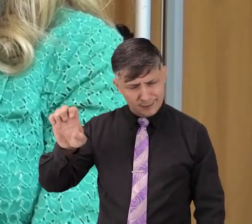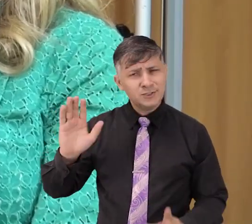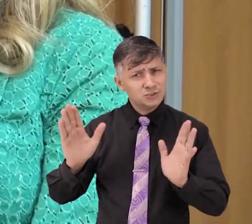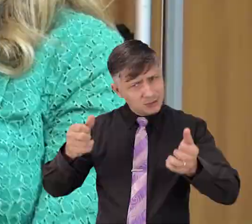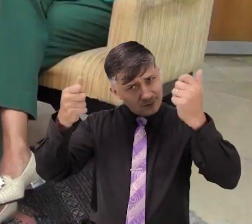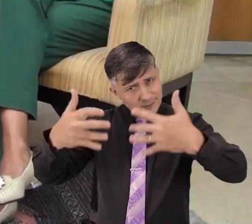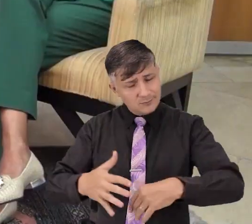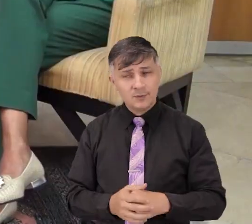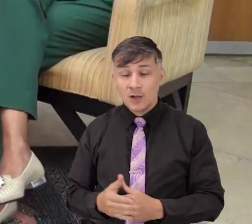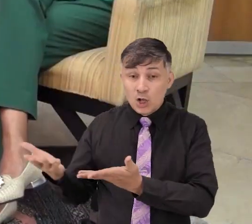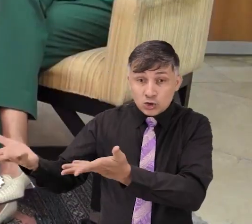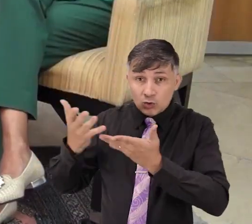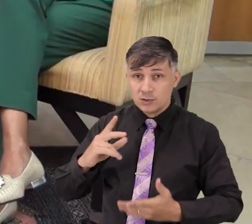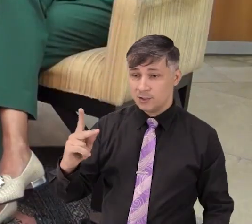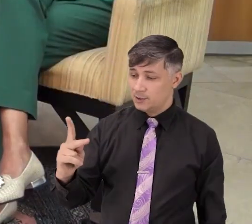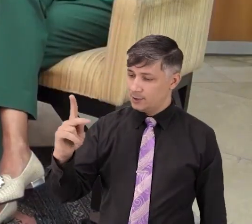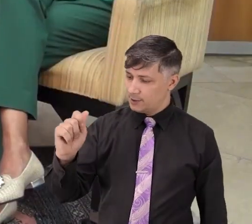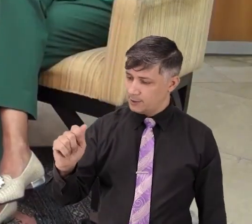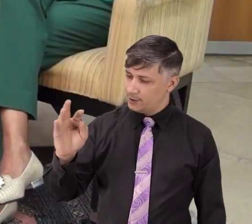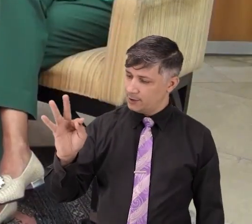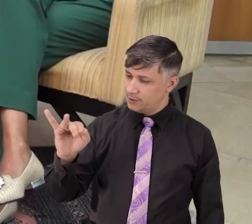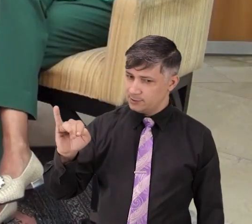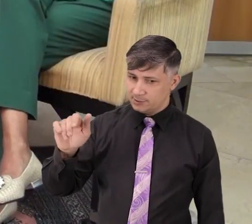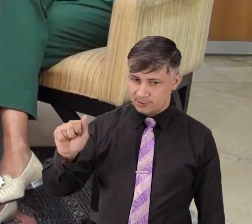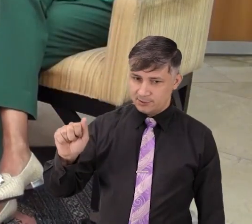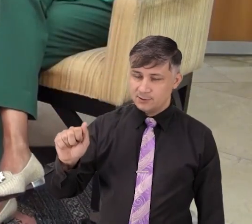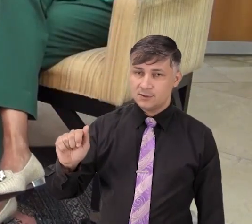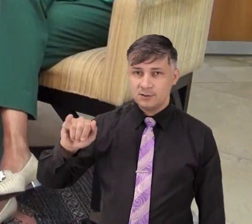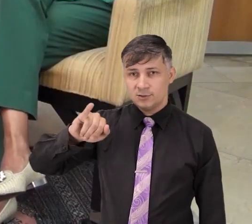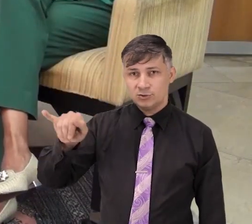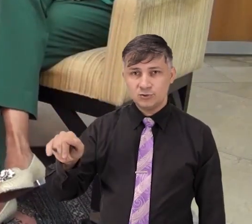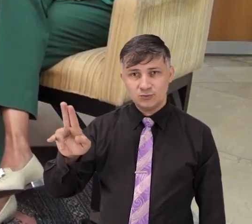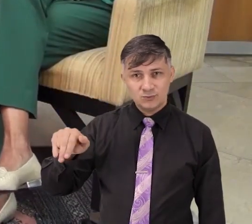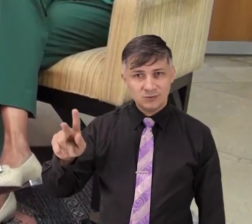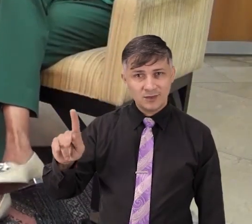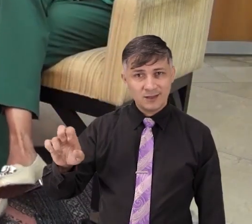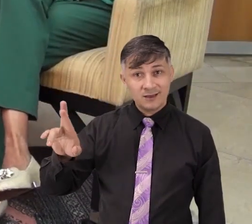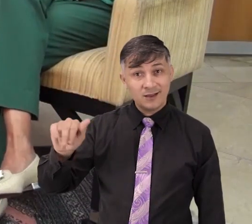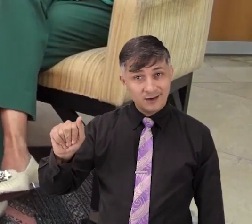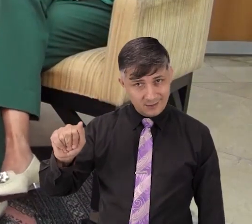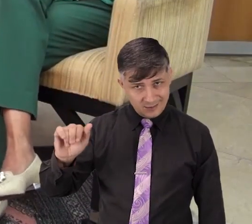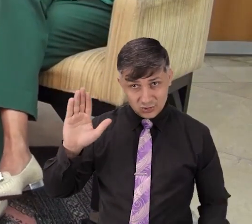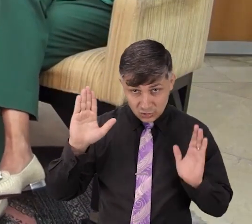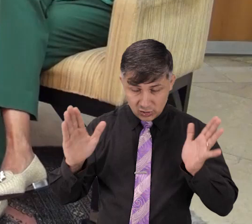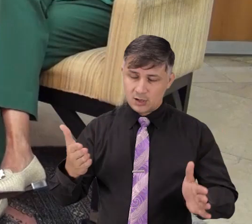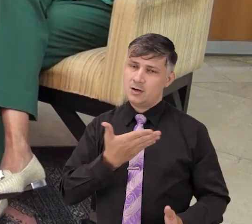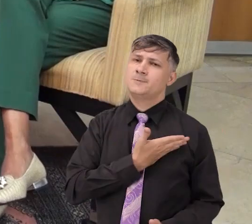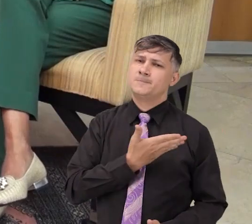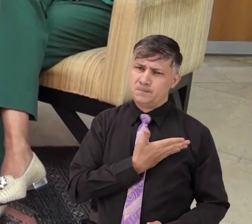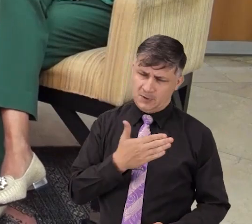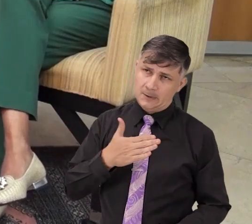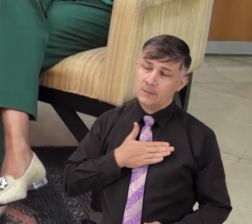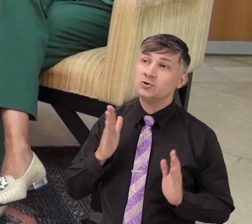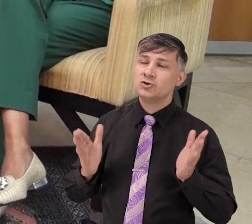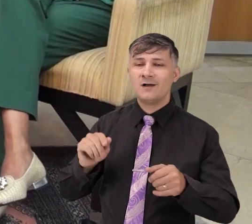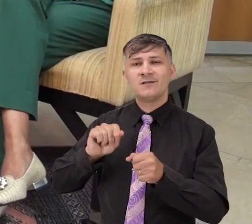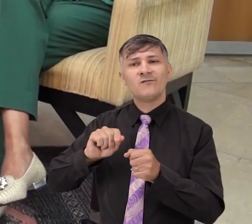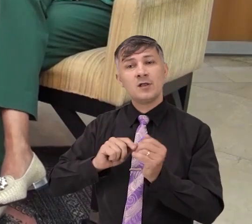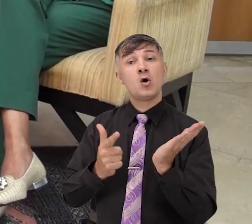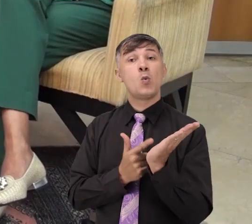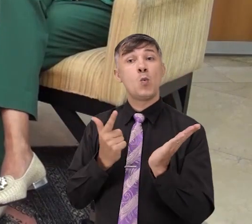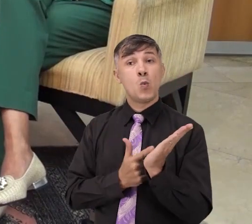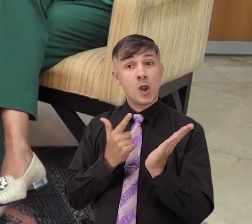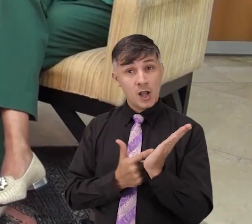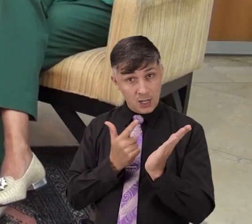Eu trouxe a Kátia Junqueira, que é do Tribunal do Regional Eleitoral. Isso. Né? A Kátia, que é uma grande amiga, ela está fazendo